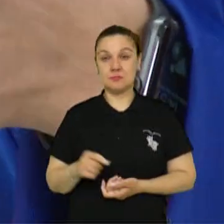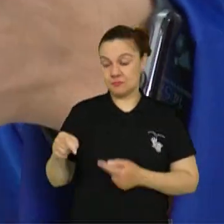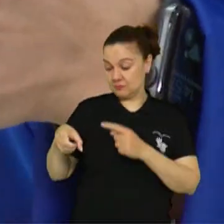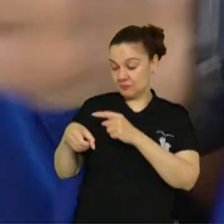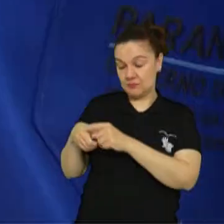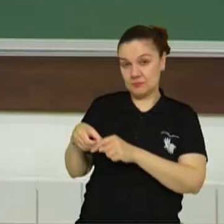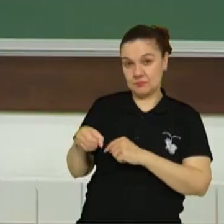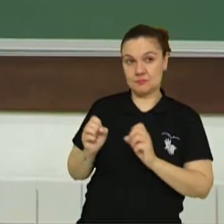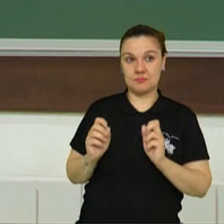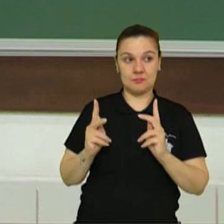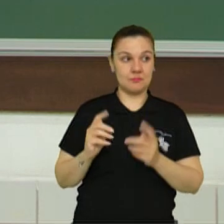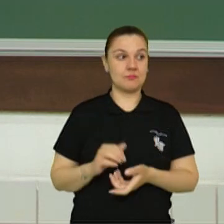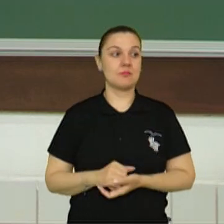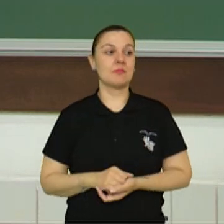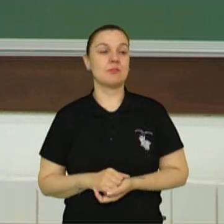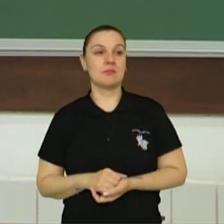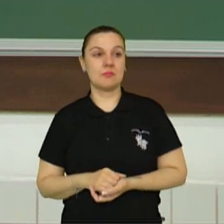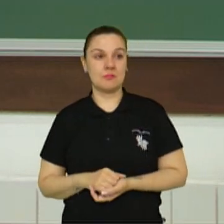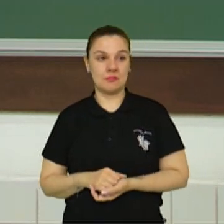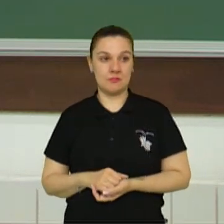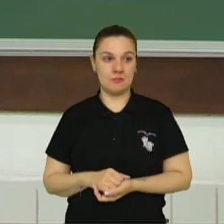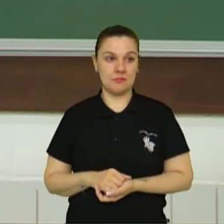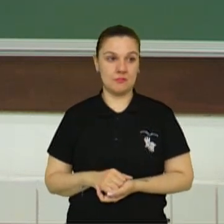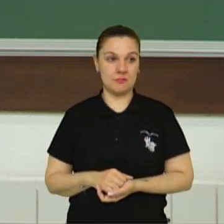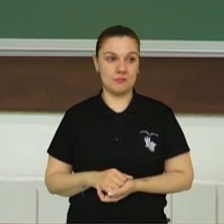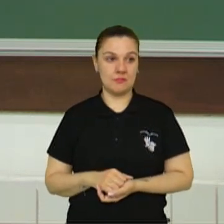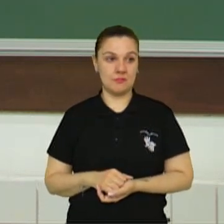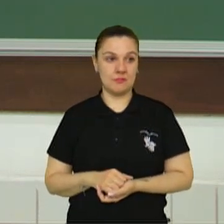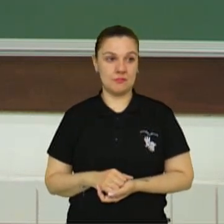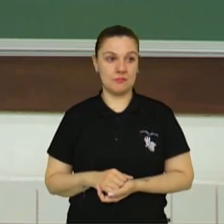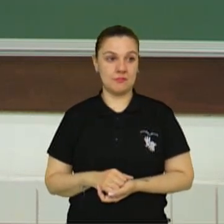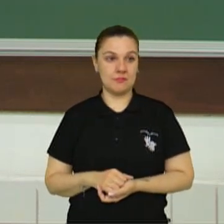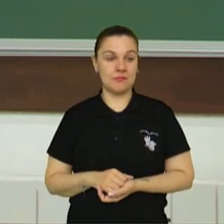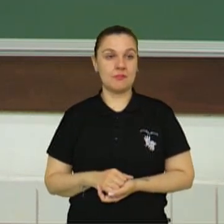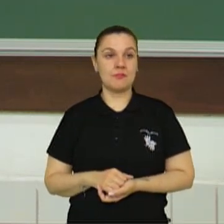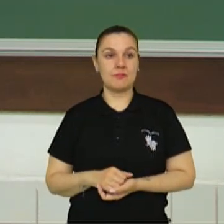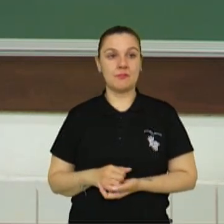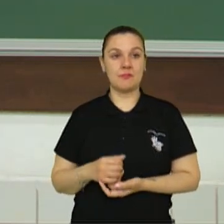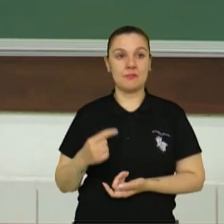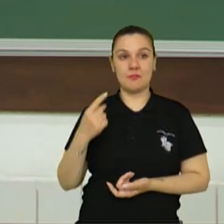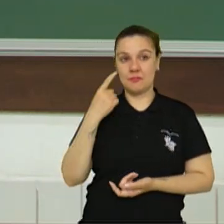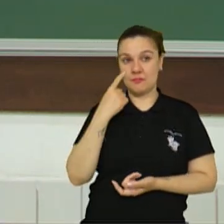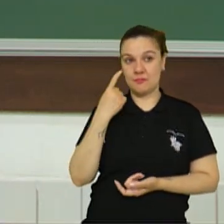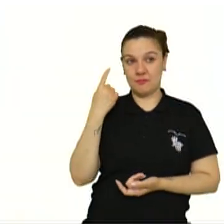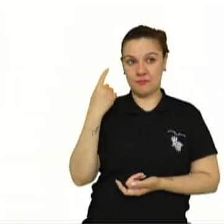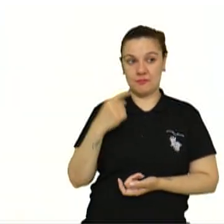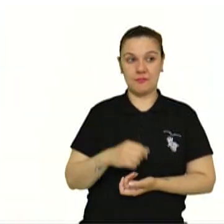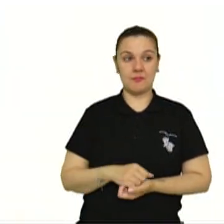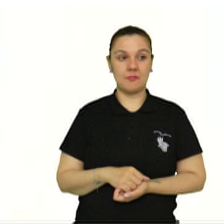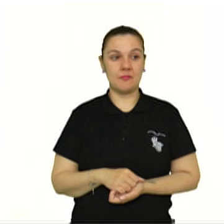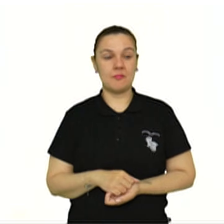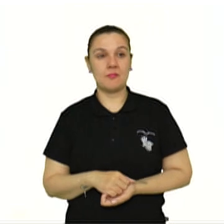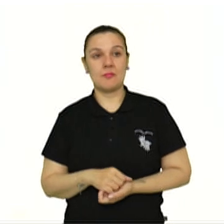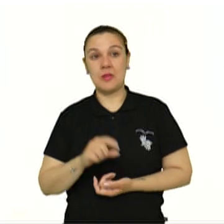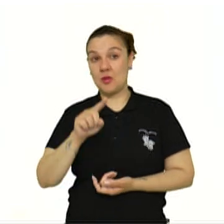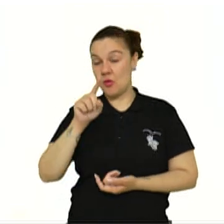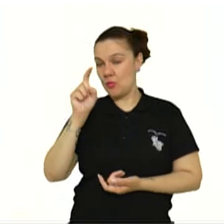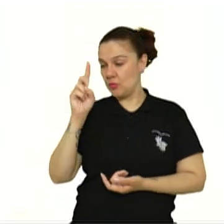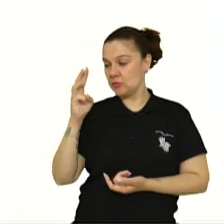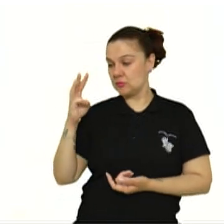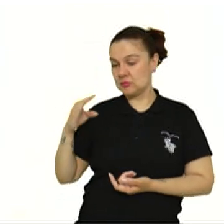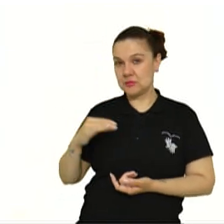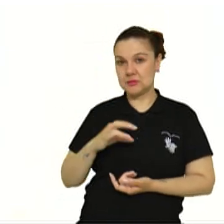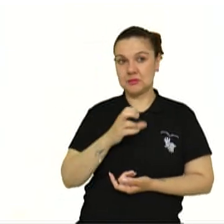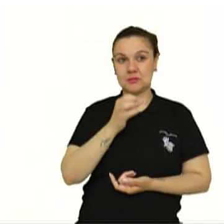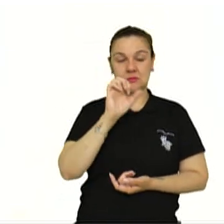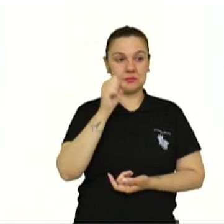Certo? Vai estar ali na imagem para vocês verem, tá? Então, o chanfro, ele tem essas numerações, ó. A gente costuma